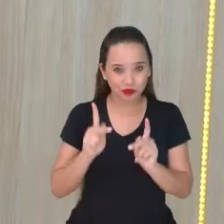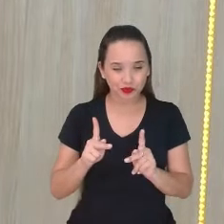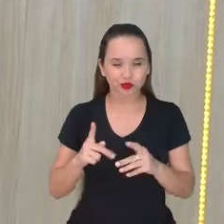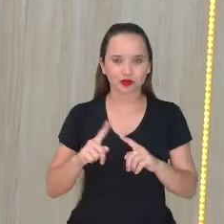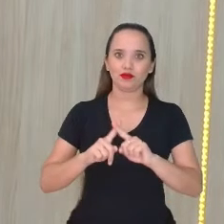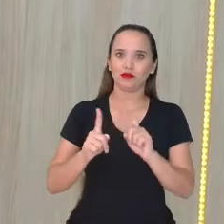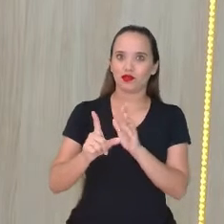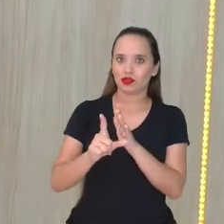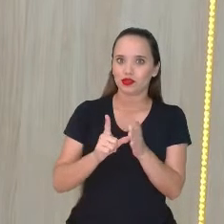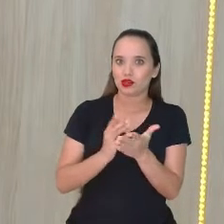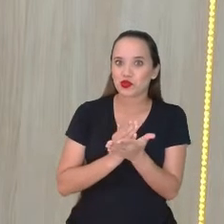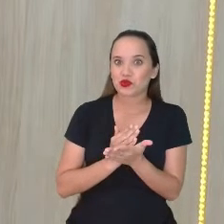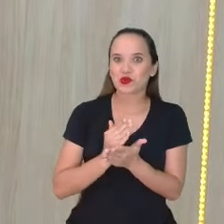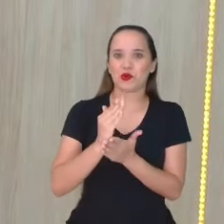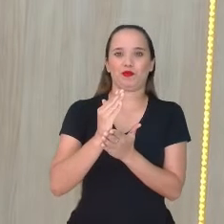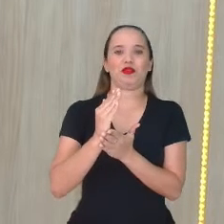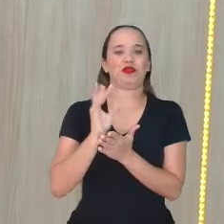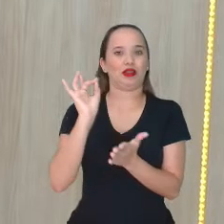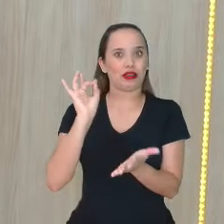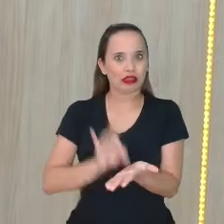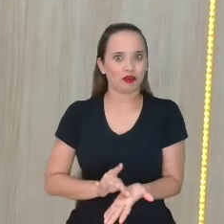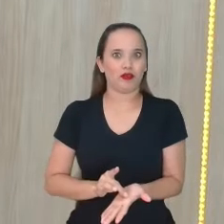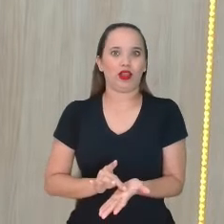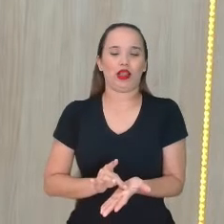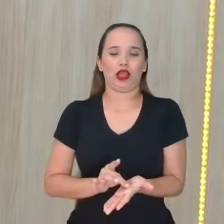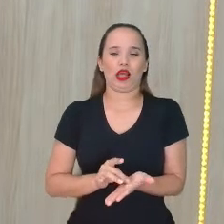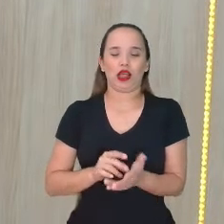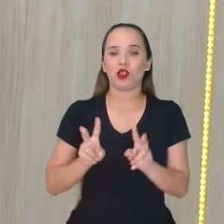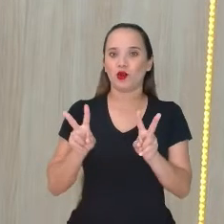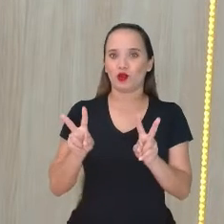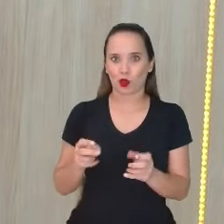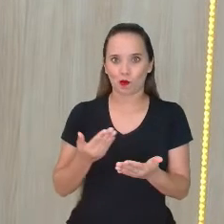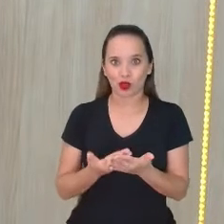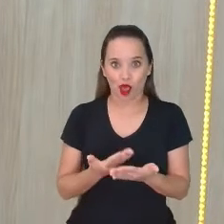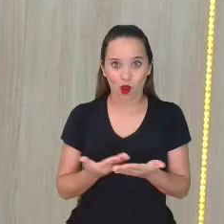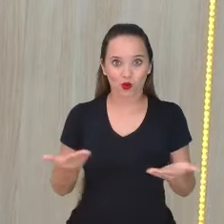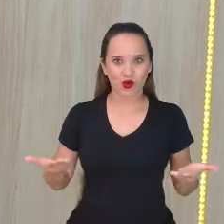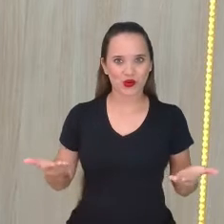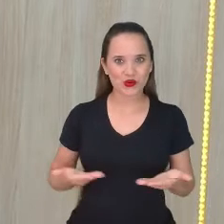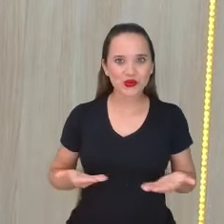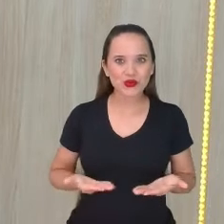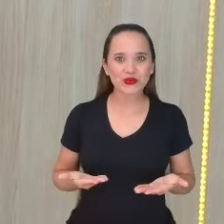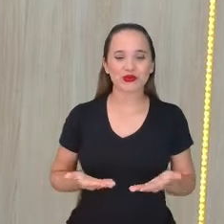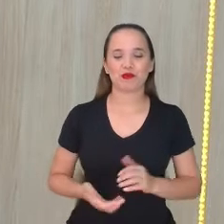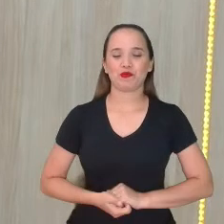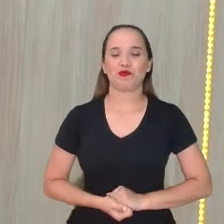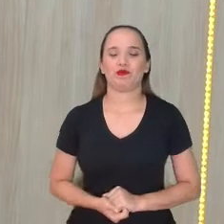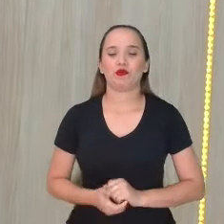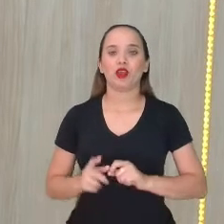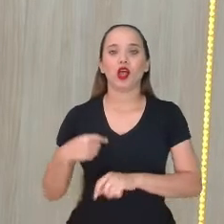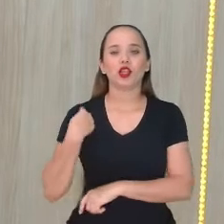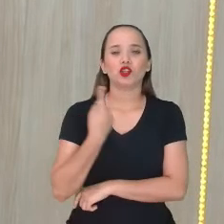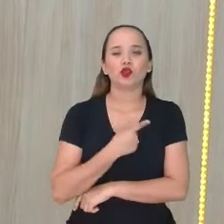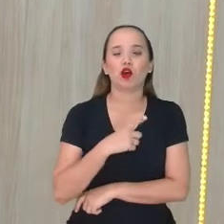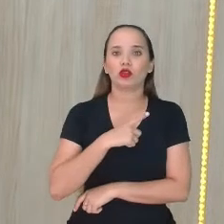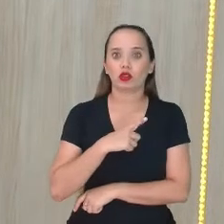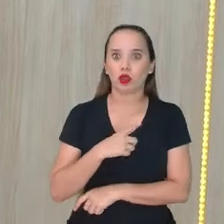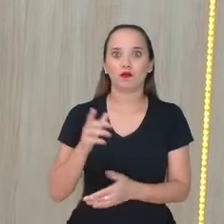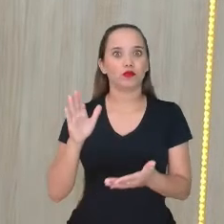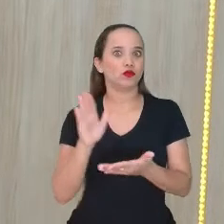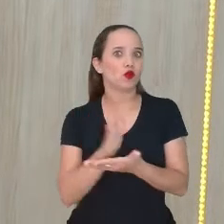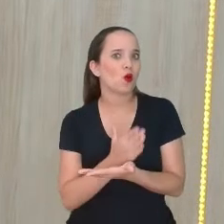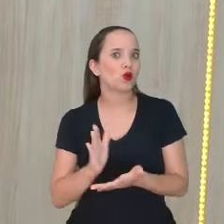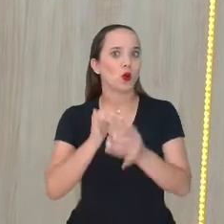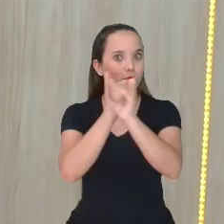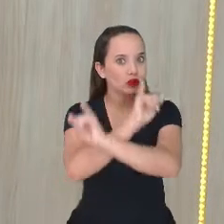gente começar propriamente o nosso tema, né, da aula de hoje, a gente vai dar alguns